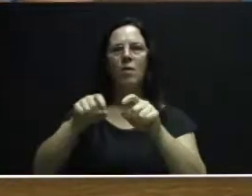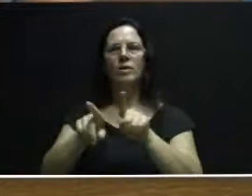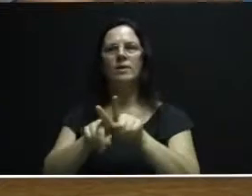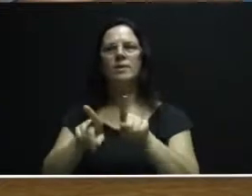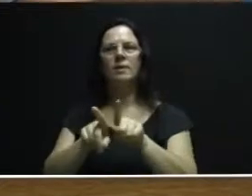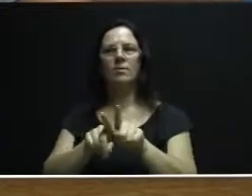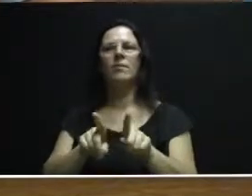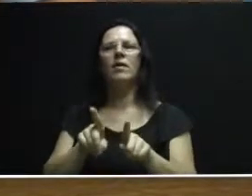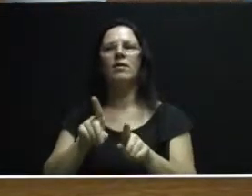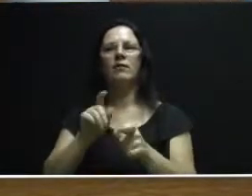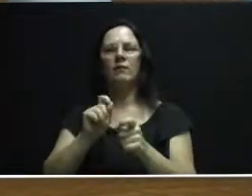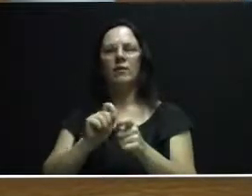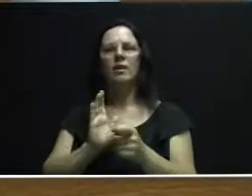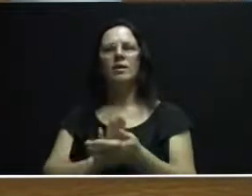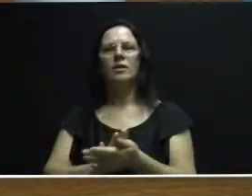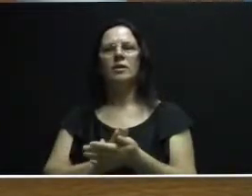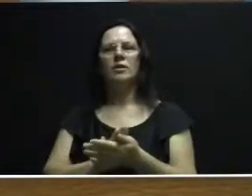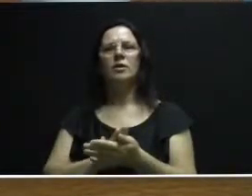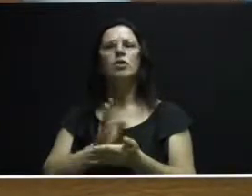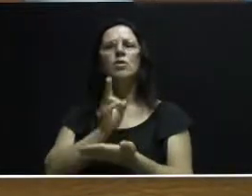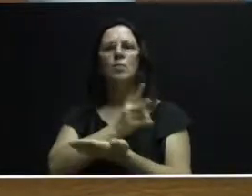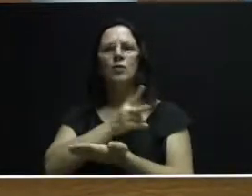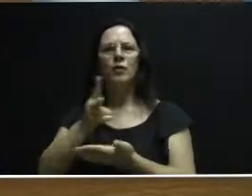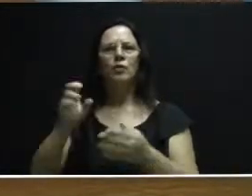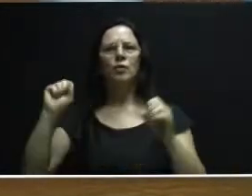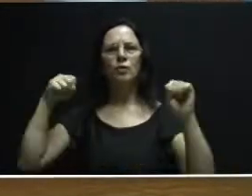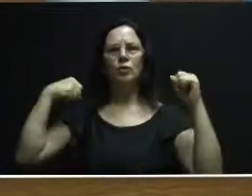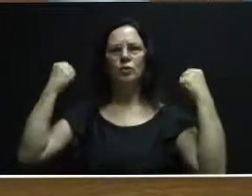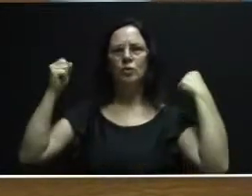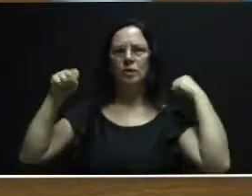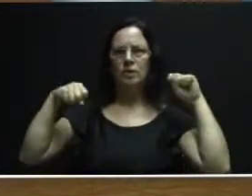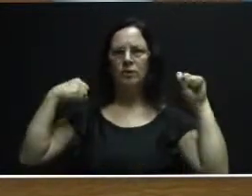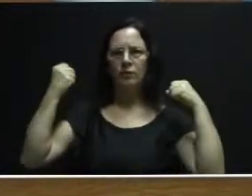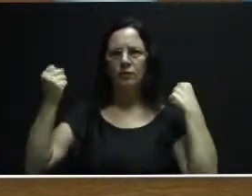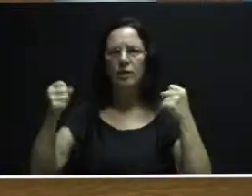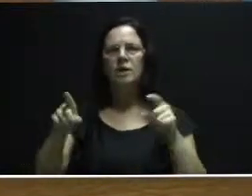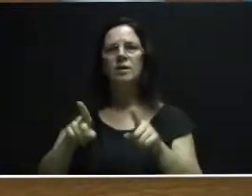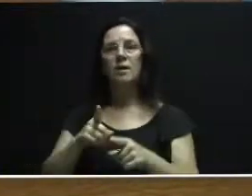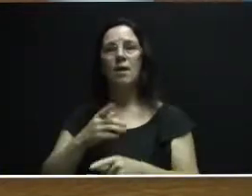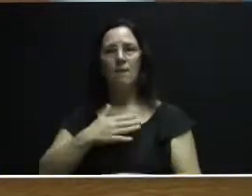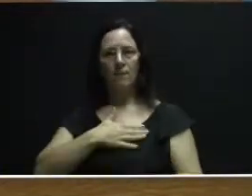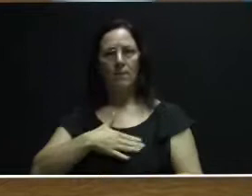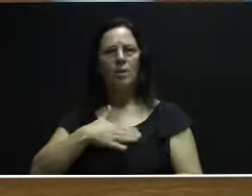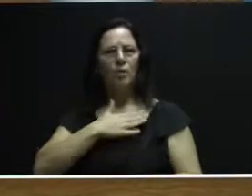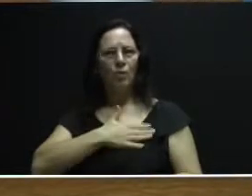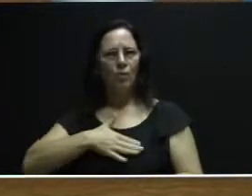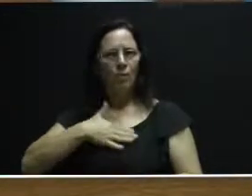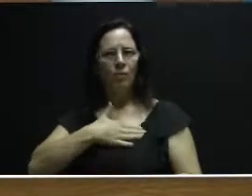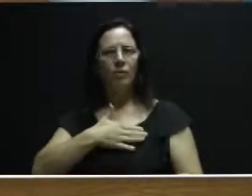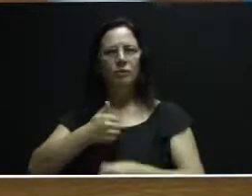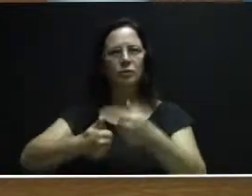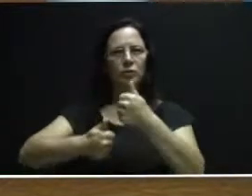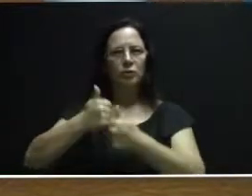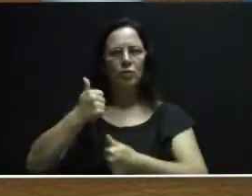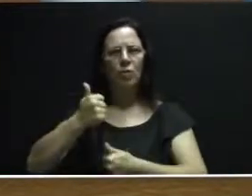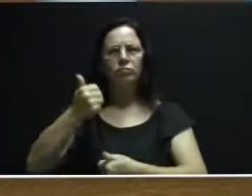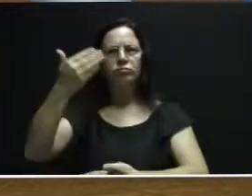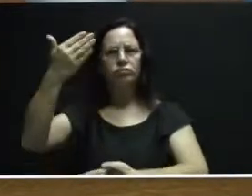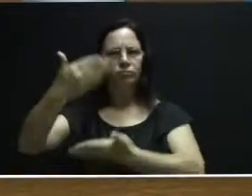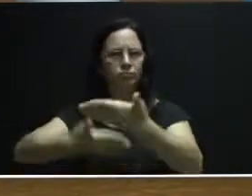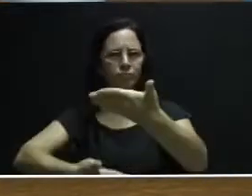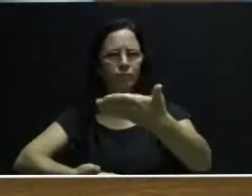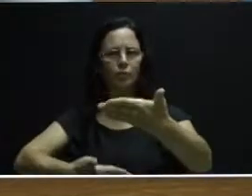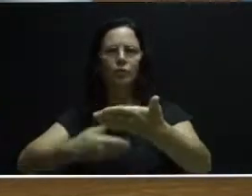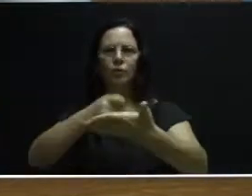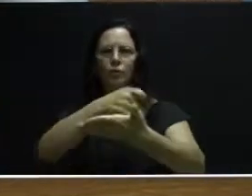né, como todo educador, sempre escolhe a profissão de coração realmente era o esporte, né, concluí os meus estudos, né, como